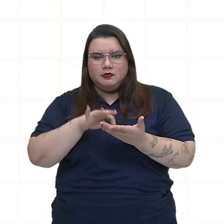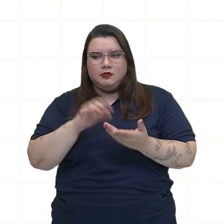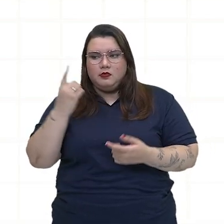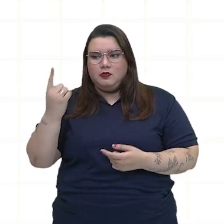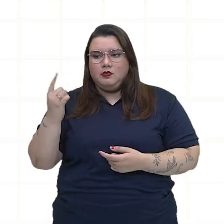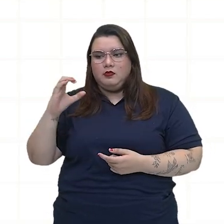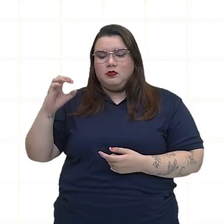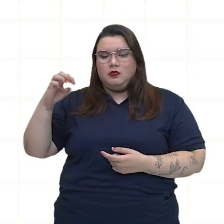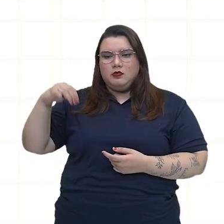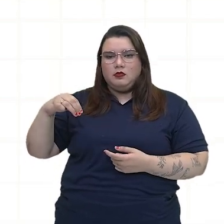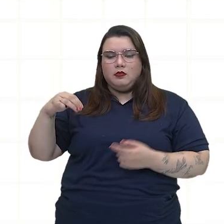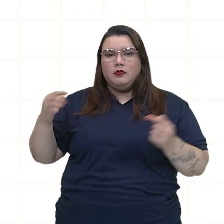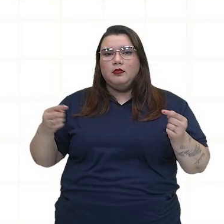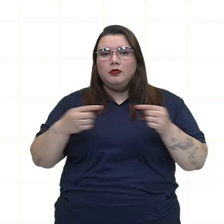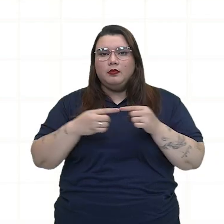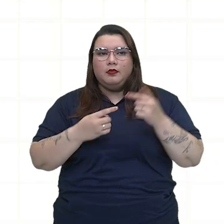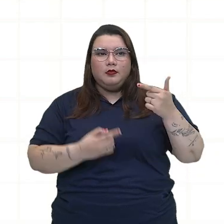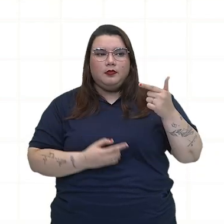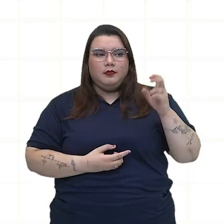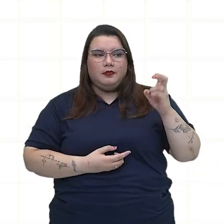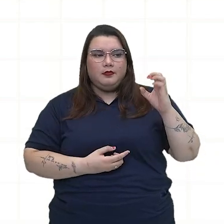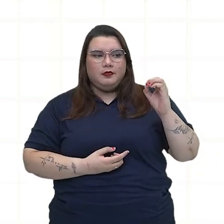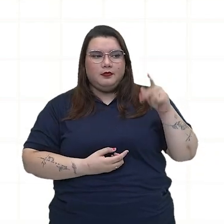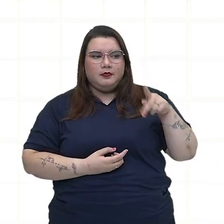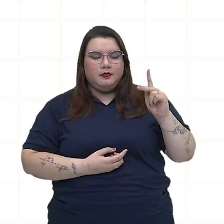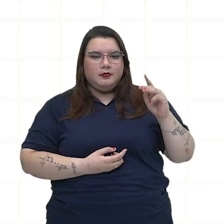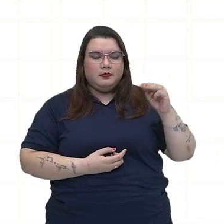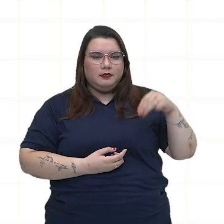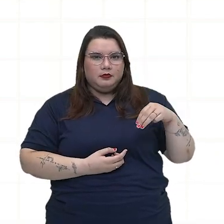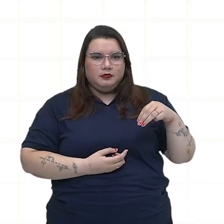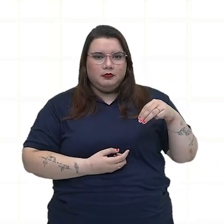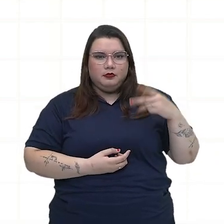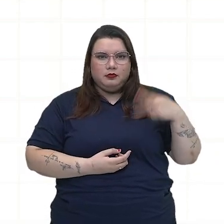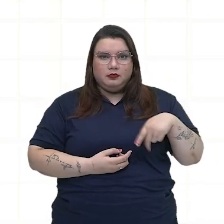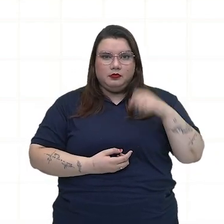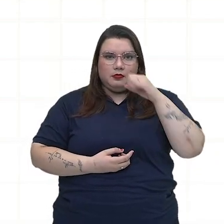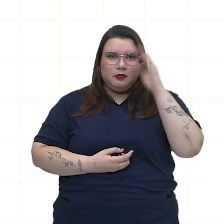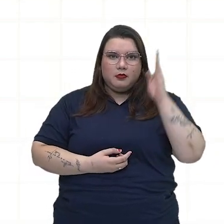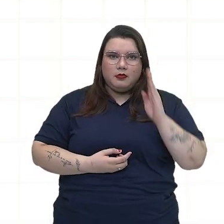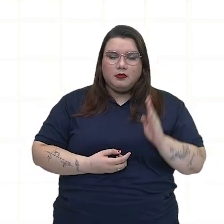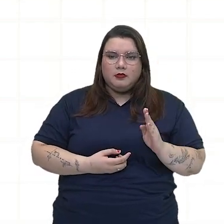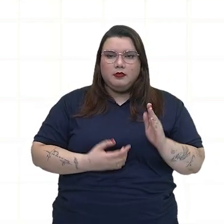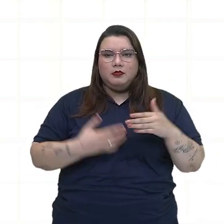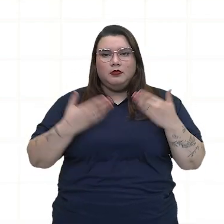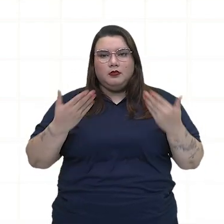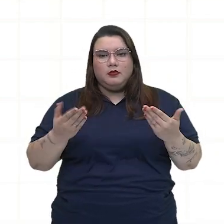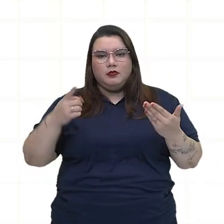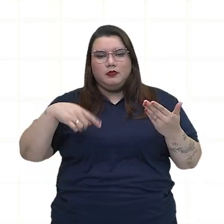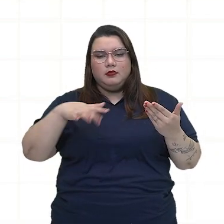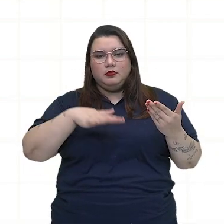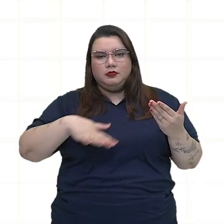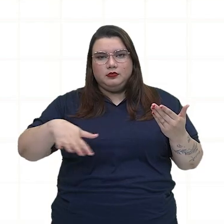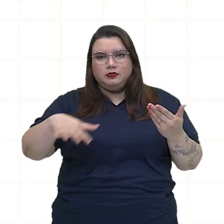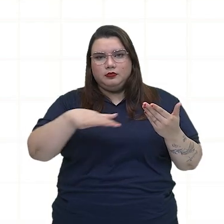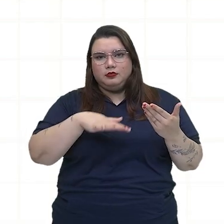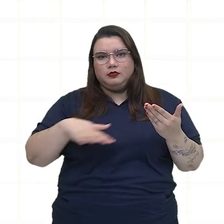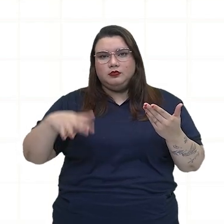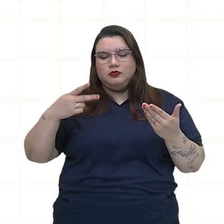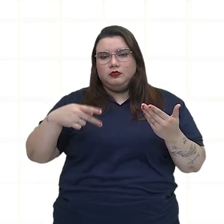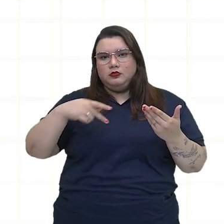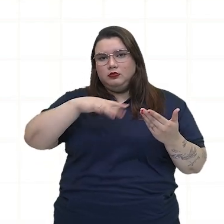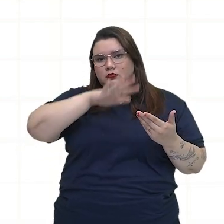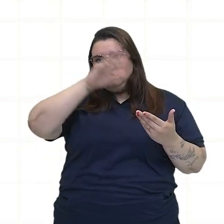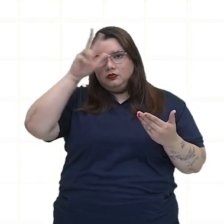1 centímetro dele corresponde a 250 quilômetros do Brasil. Então, aí é um pedaço do território